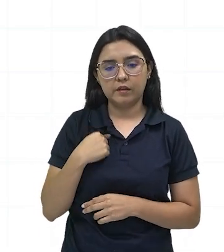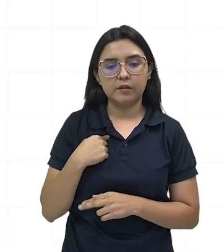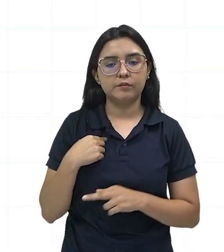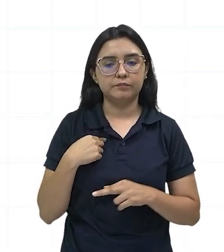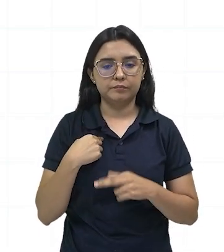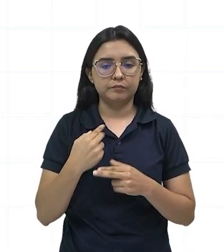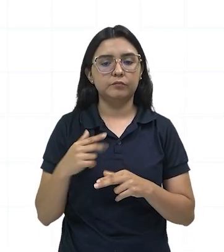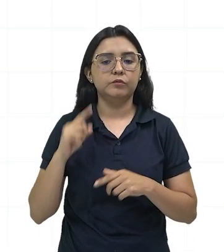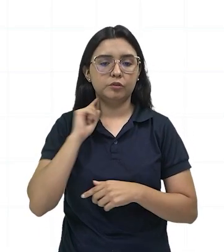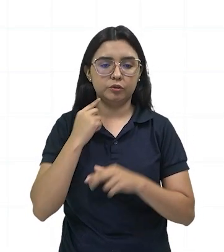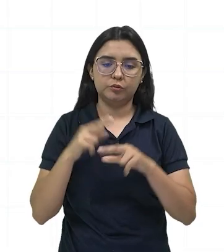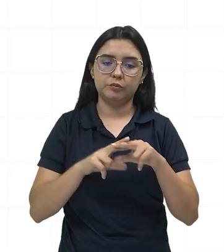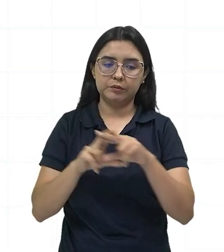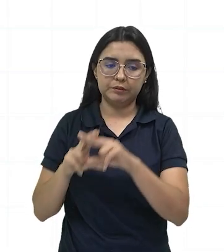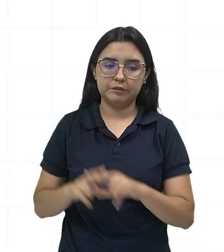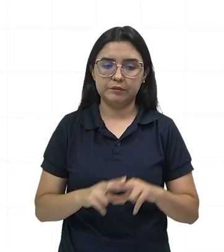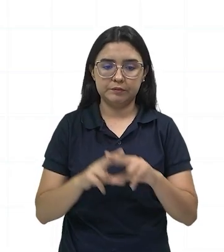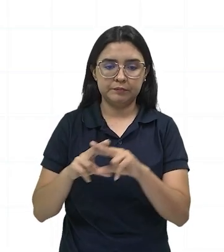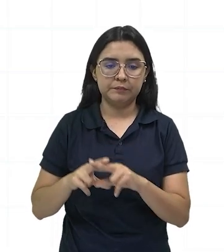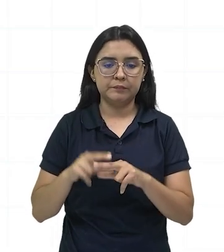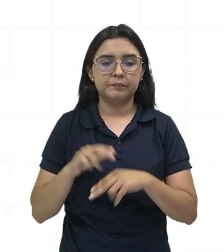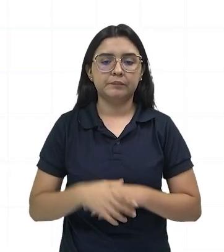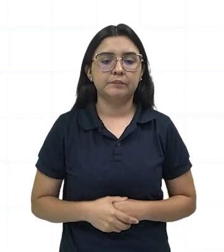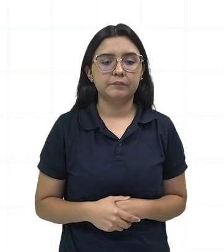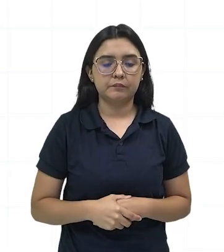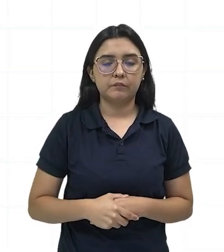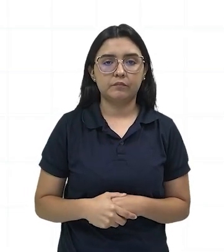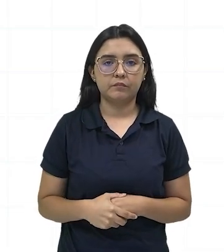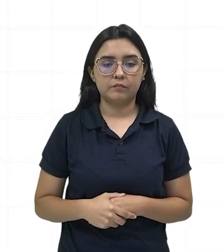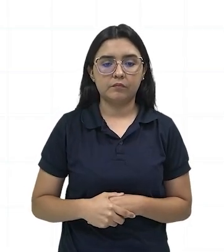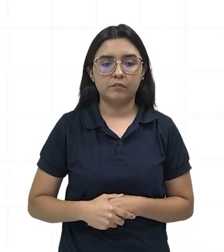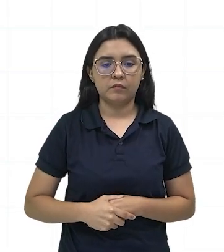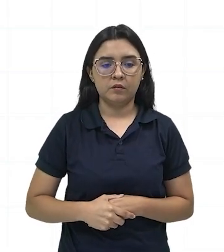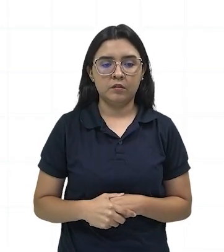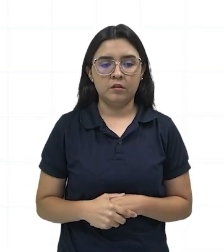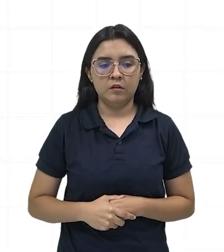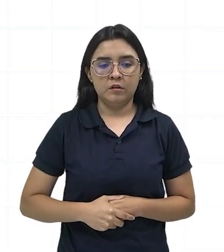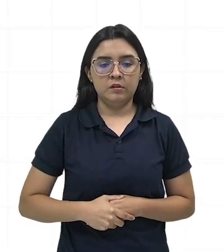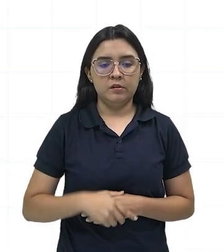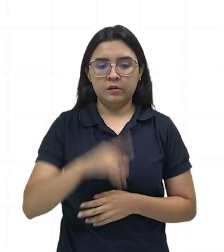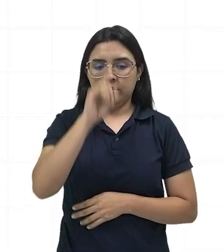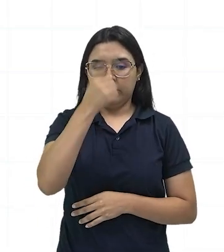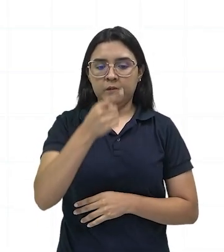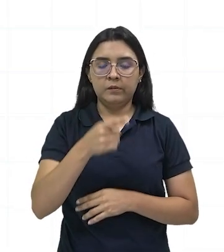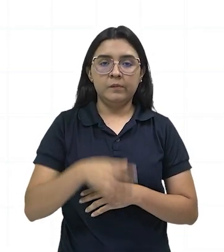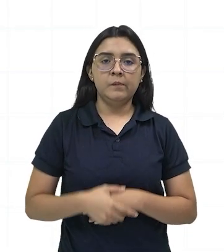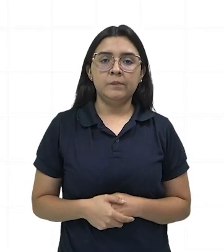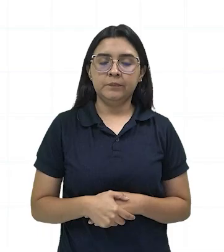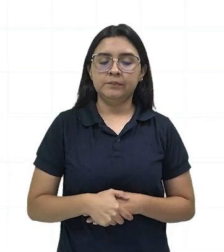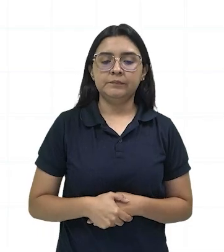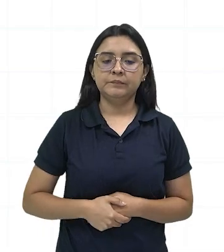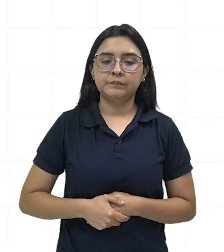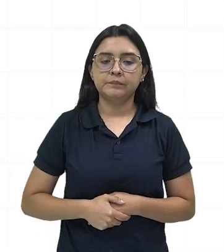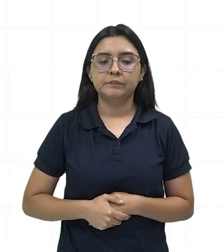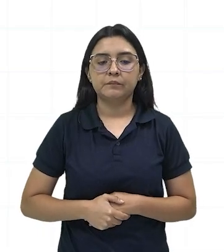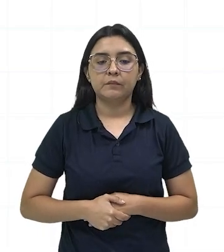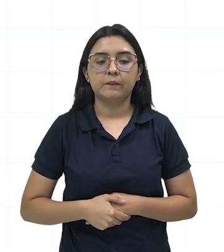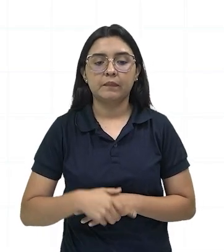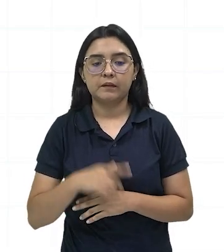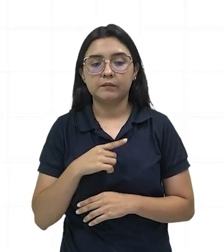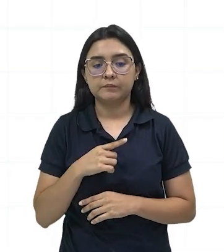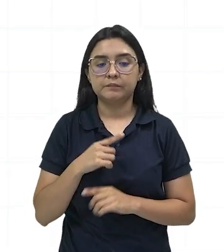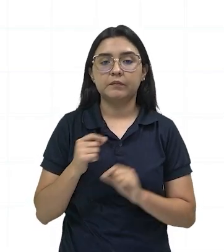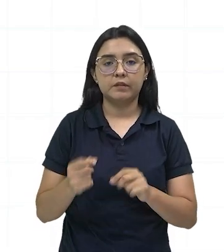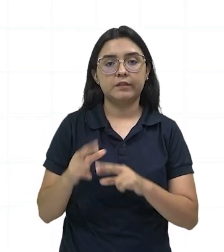subjuntivo, ainda que eu recicle o lixo. E no imperativo, uma ordem, recicle